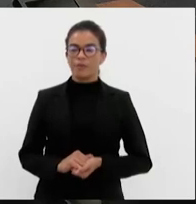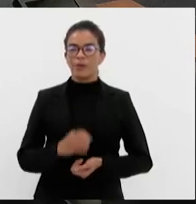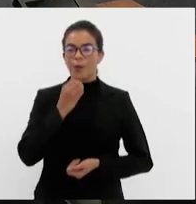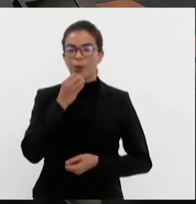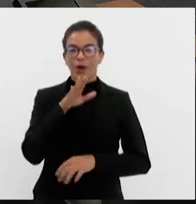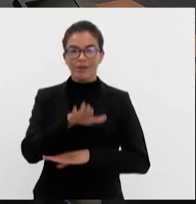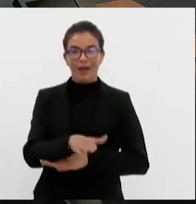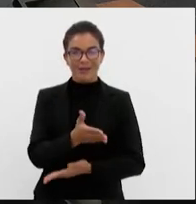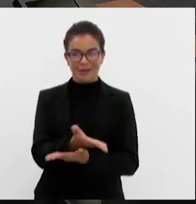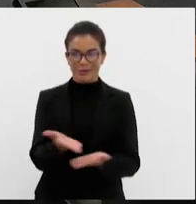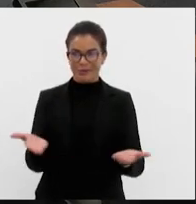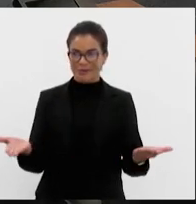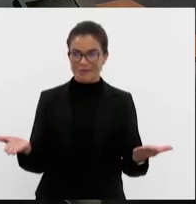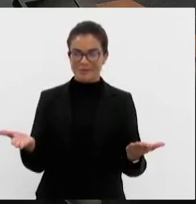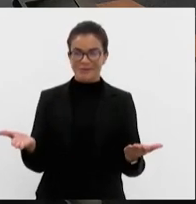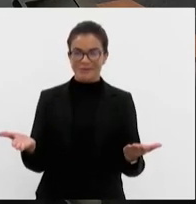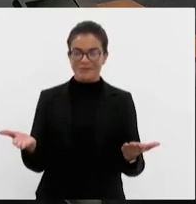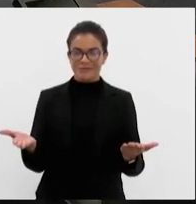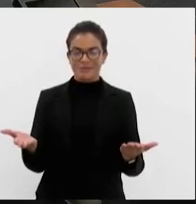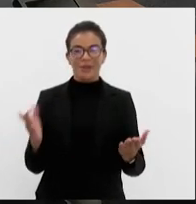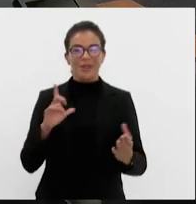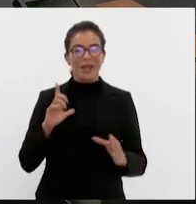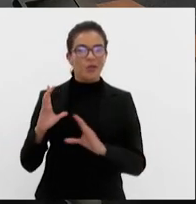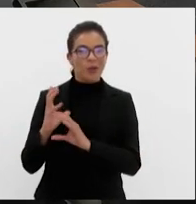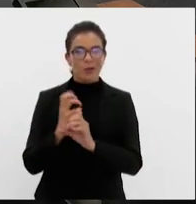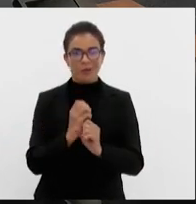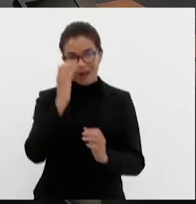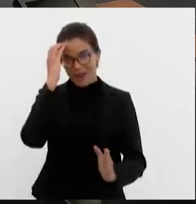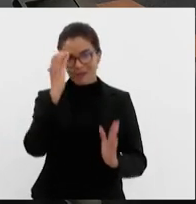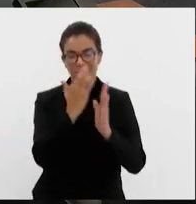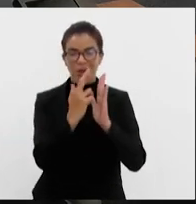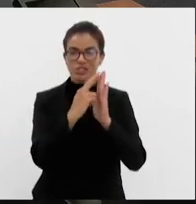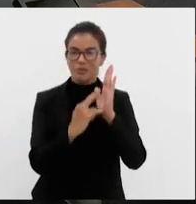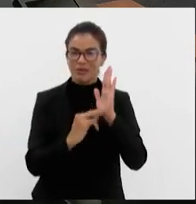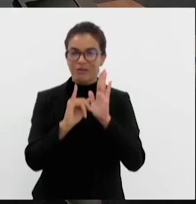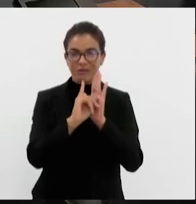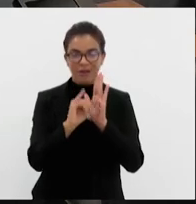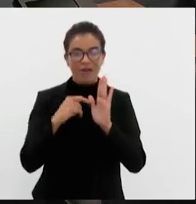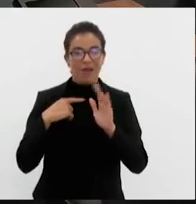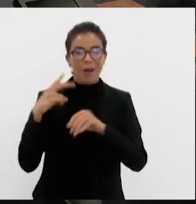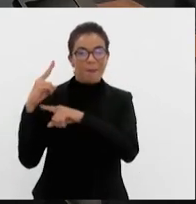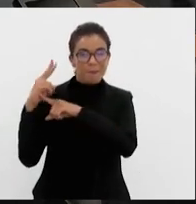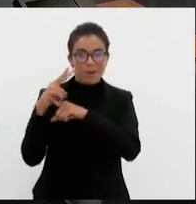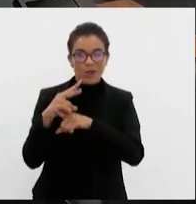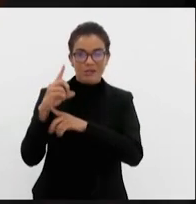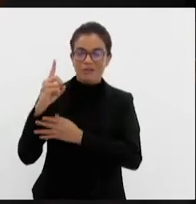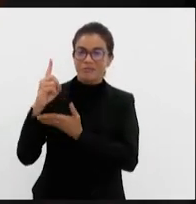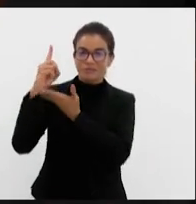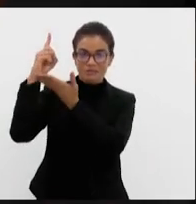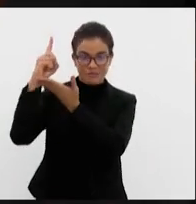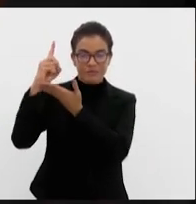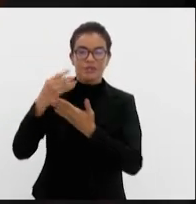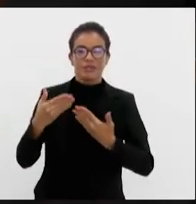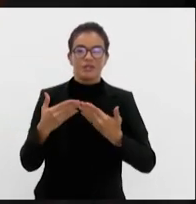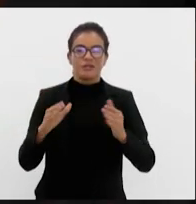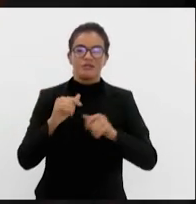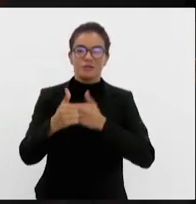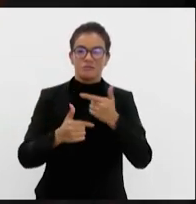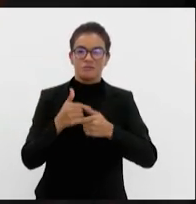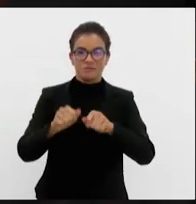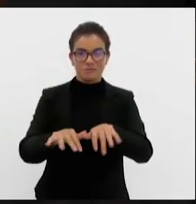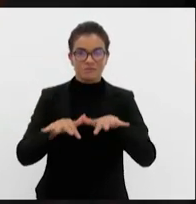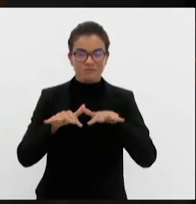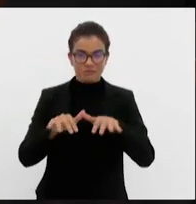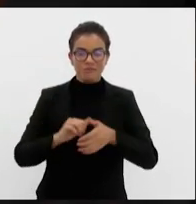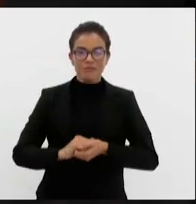Boa tarde a todos. Havendo o número legal e sob a proteção de Deus, iniciamos os nossos